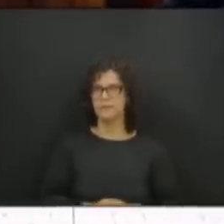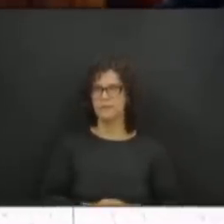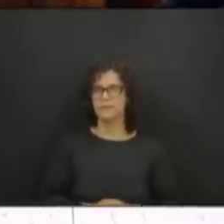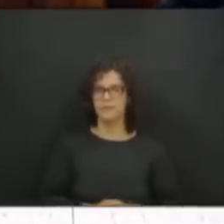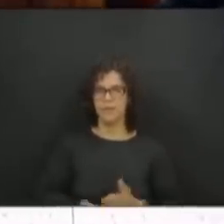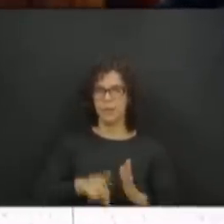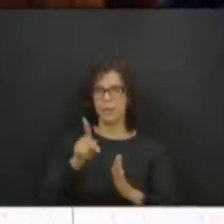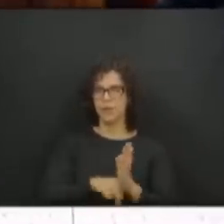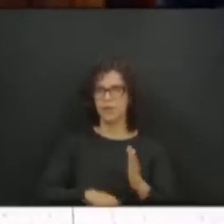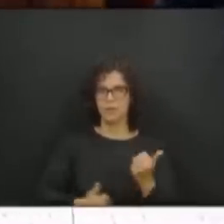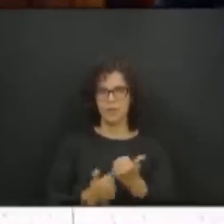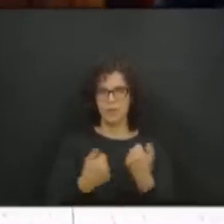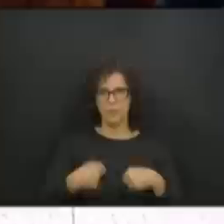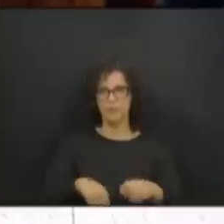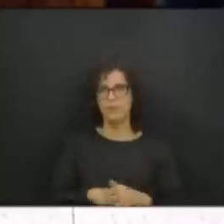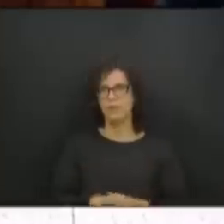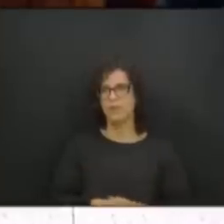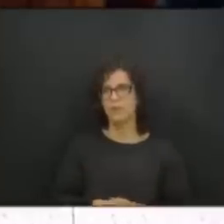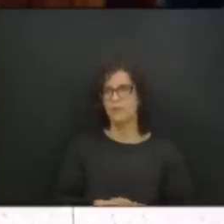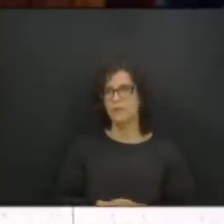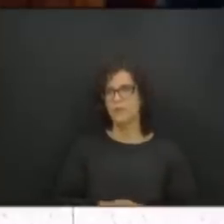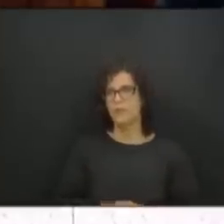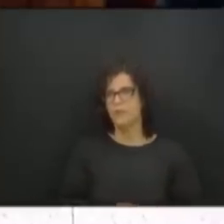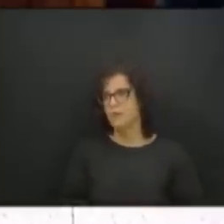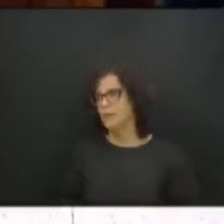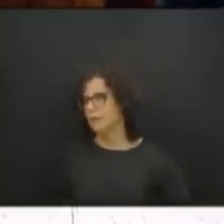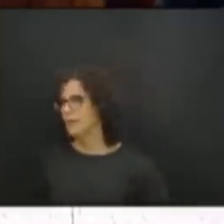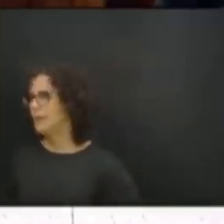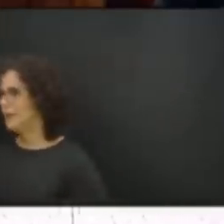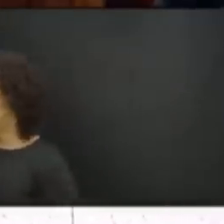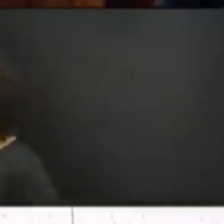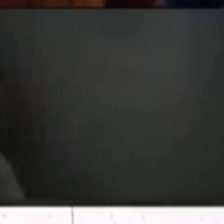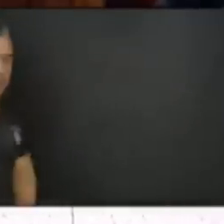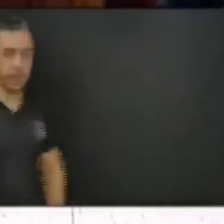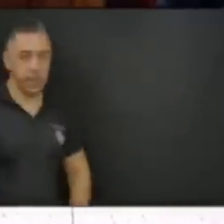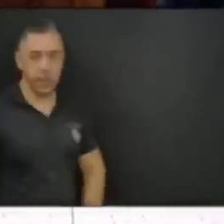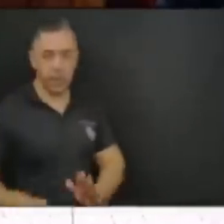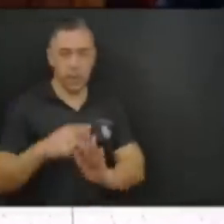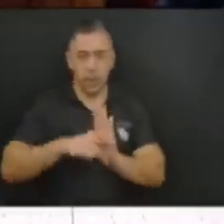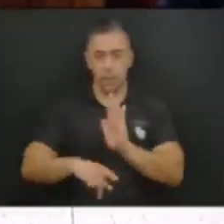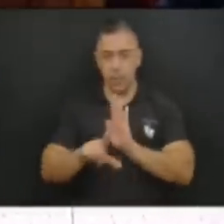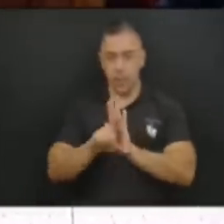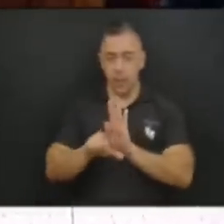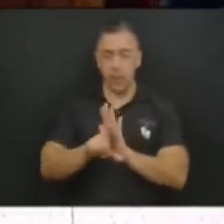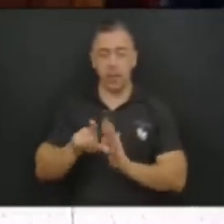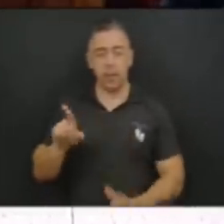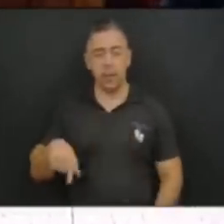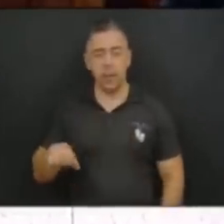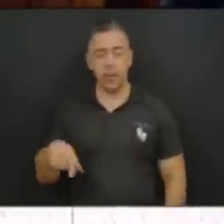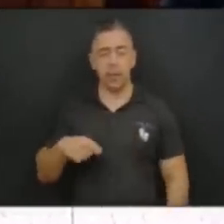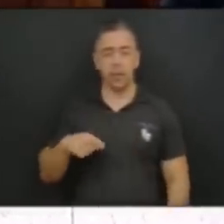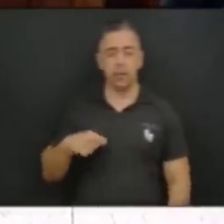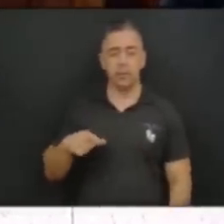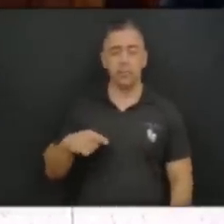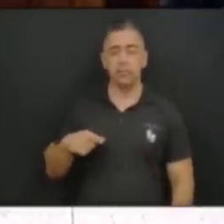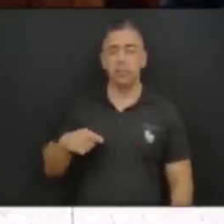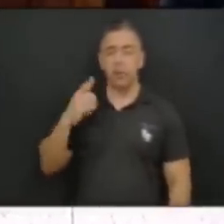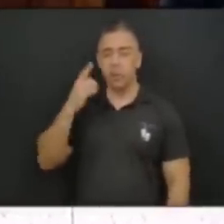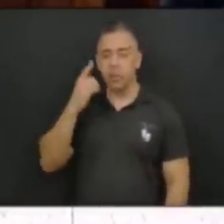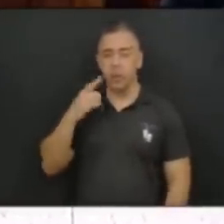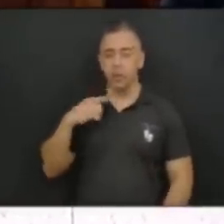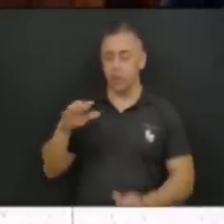o projeto que necessito apoiamento um projeto de lei de autoria do deputado Tercílio Turini esse